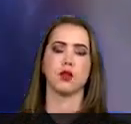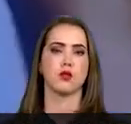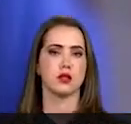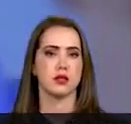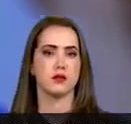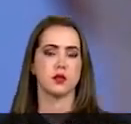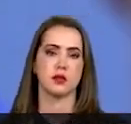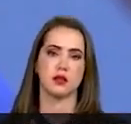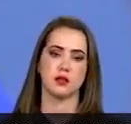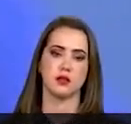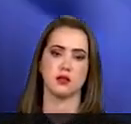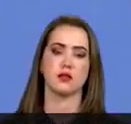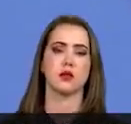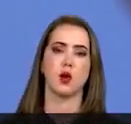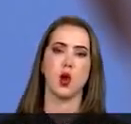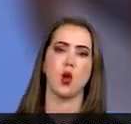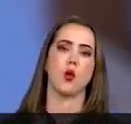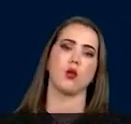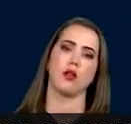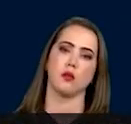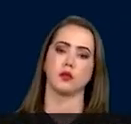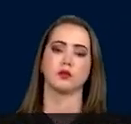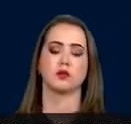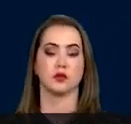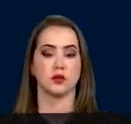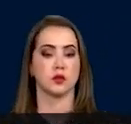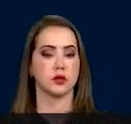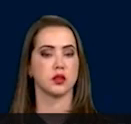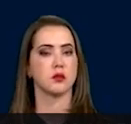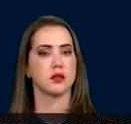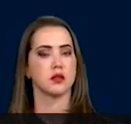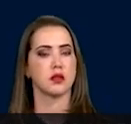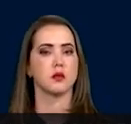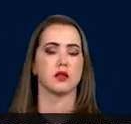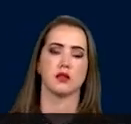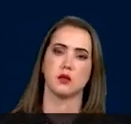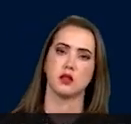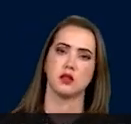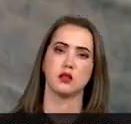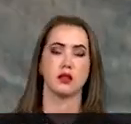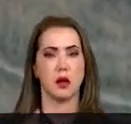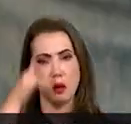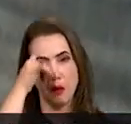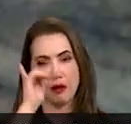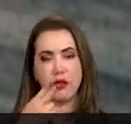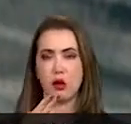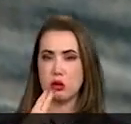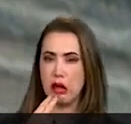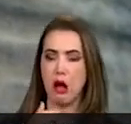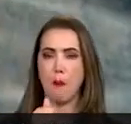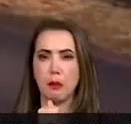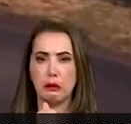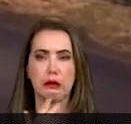têm que ser contínuos e de longo prazo. Temos que continuar trabalhando contra o tabaco, o